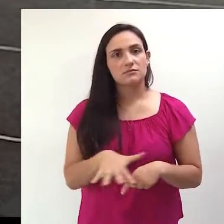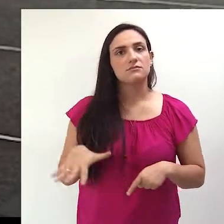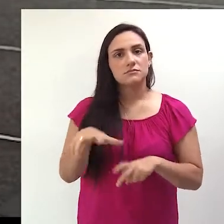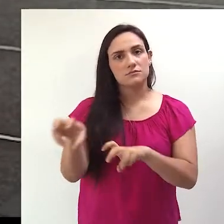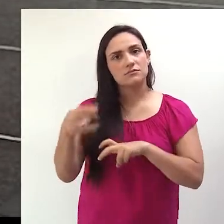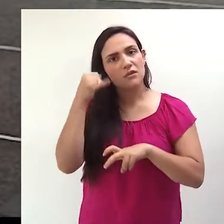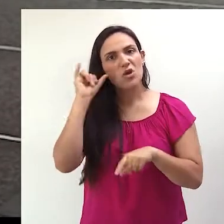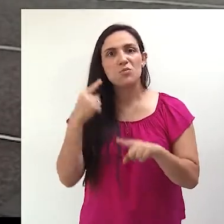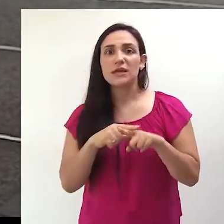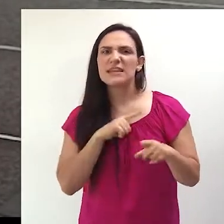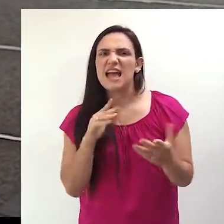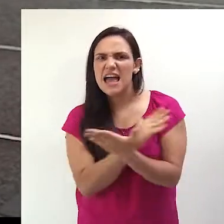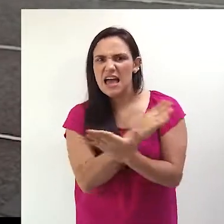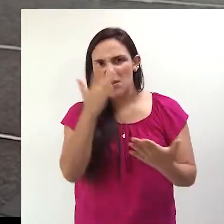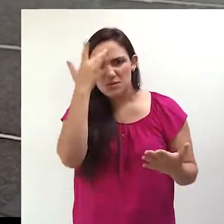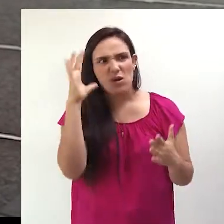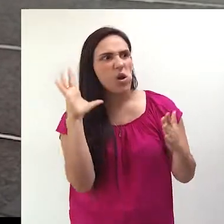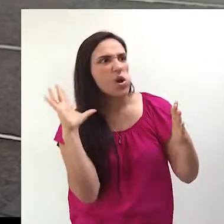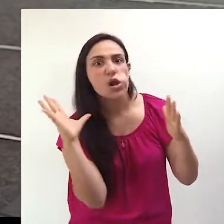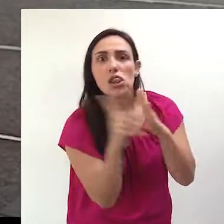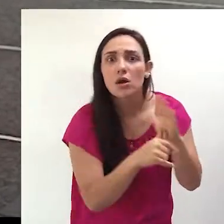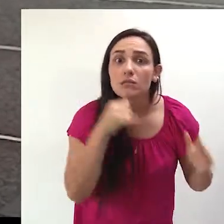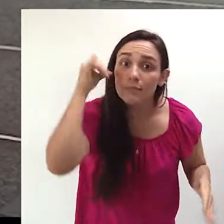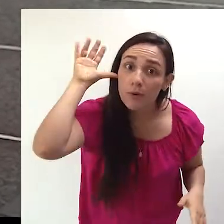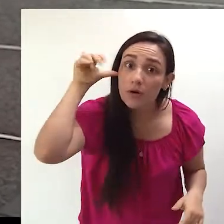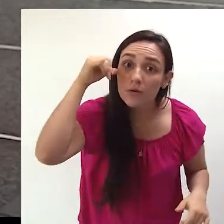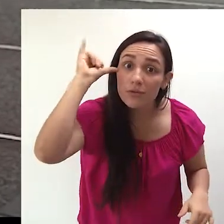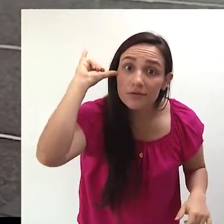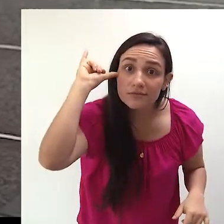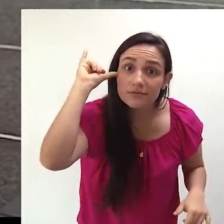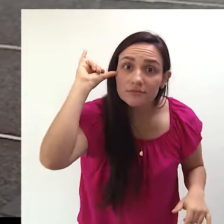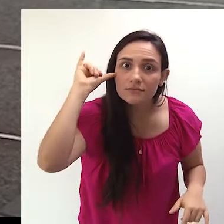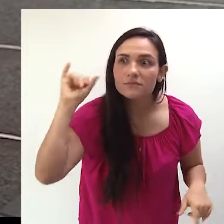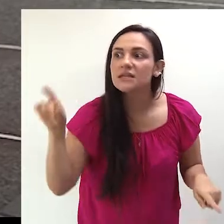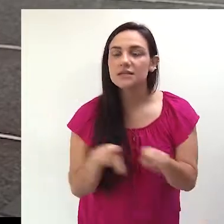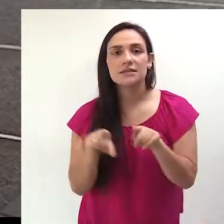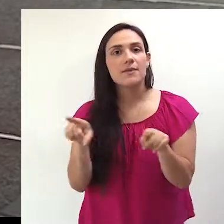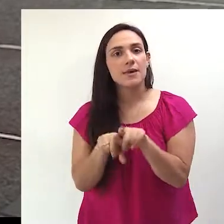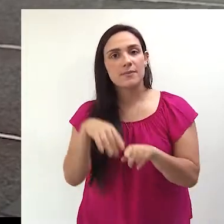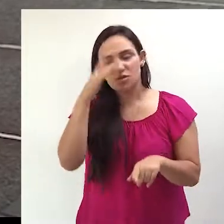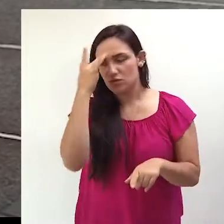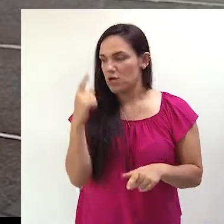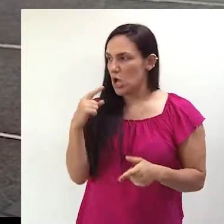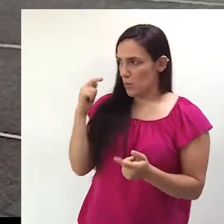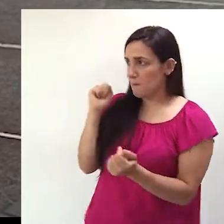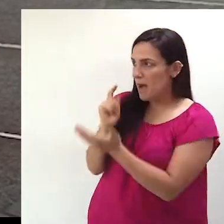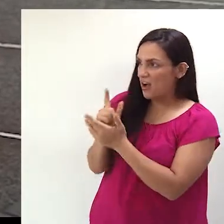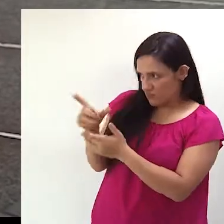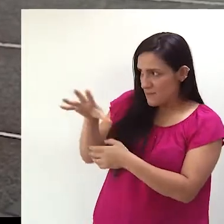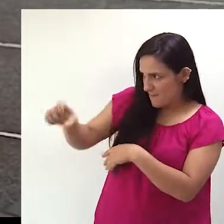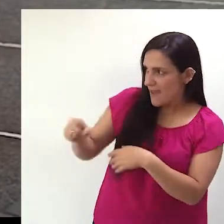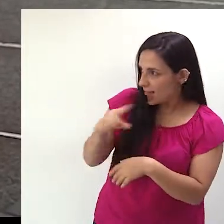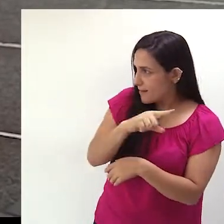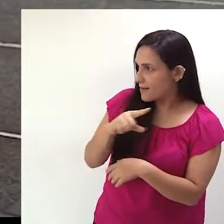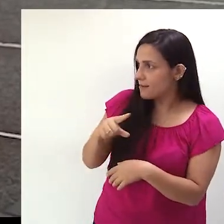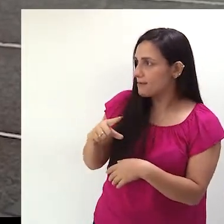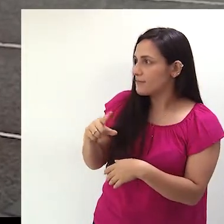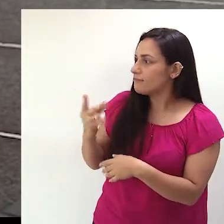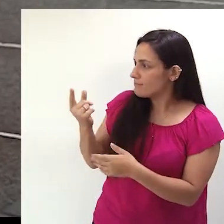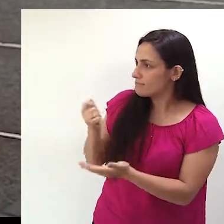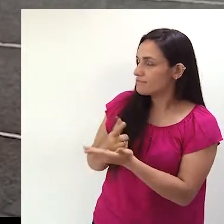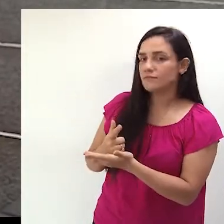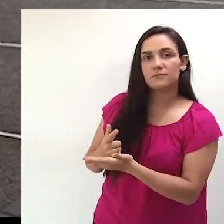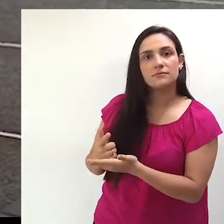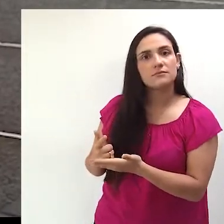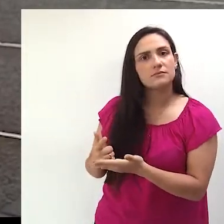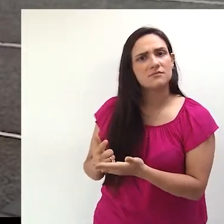fazendo a subtração, mas também, Zala, para aquele que está receptando. E a importância de estarmos todos